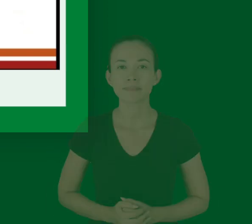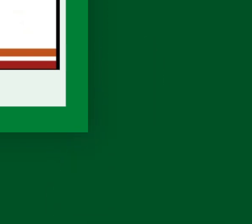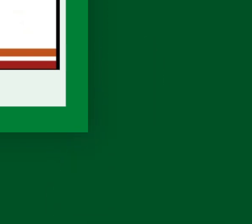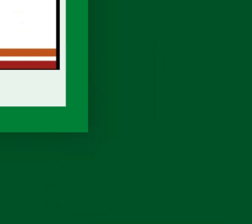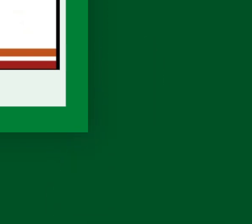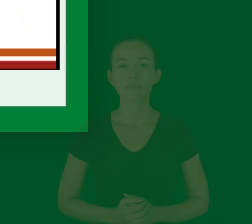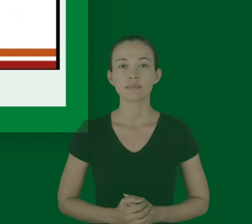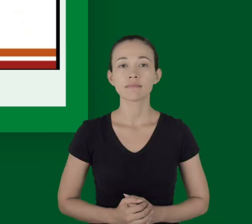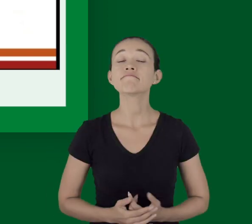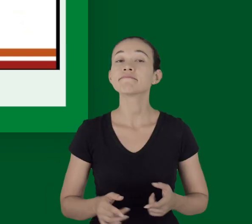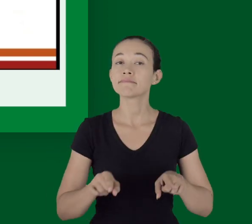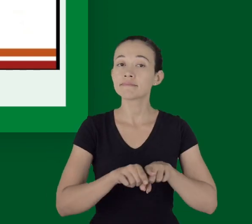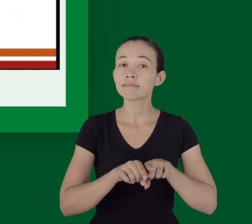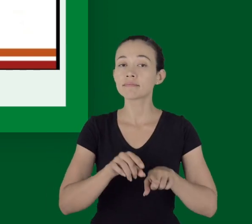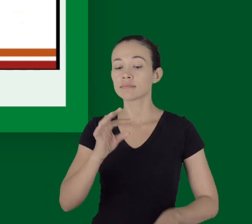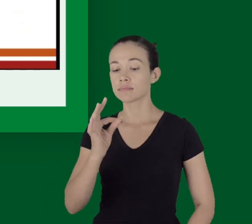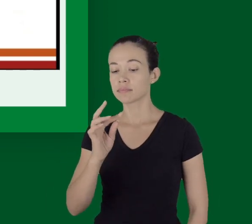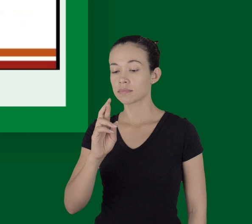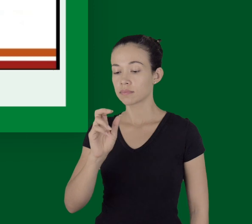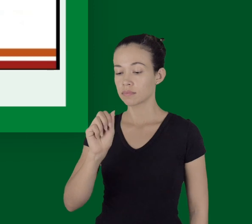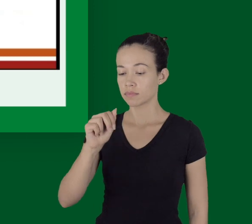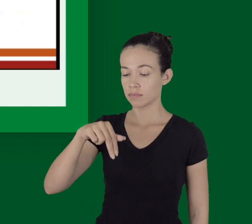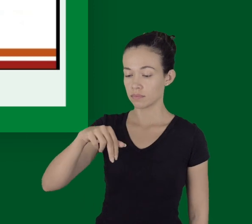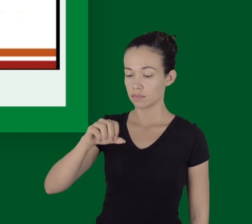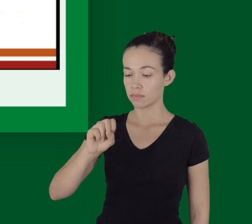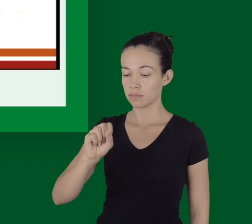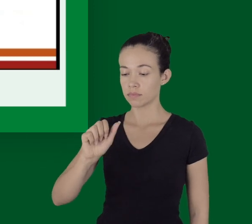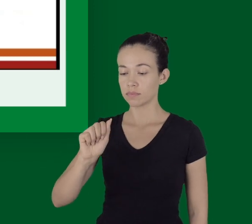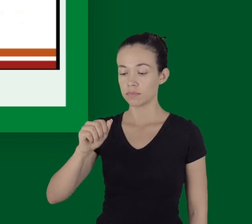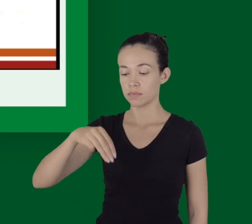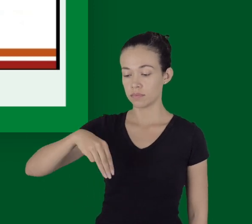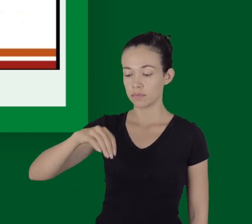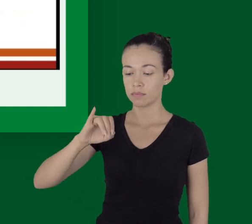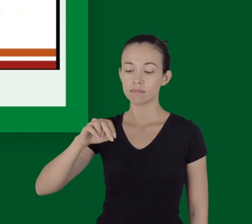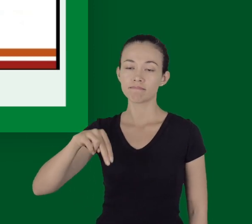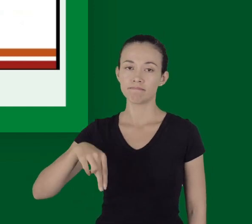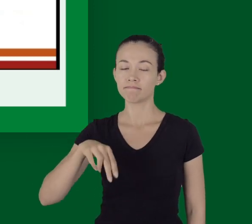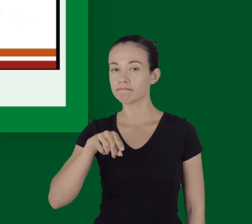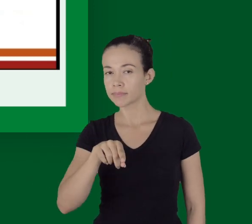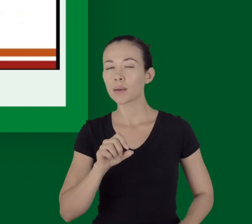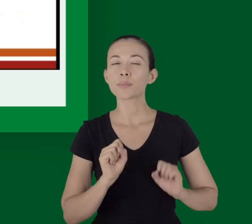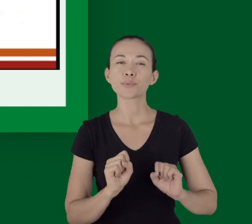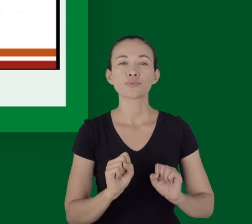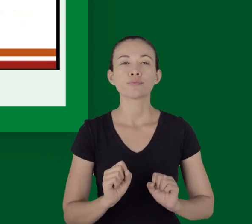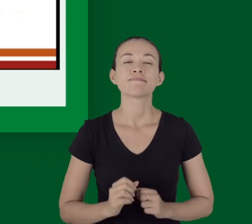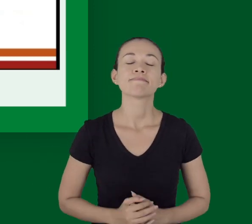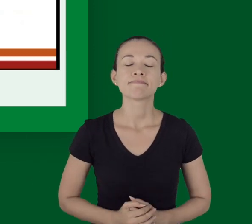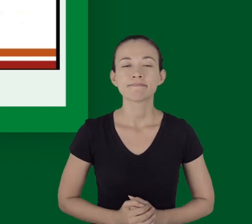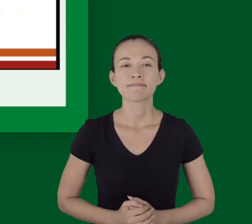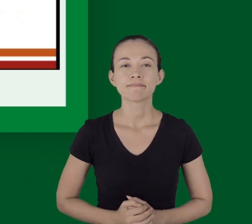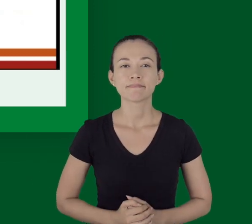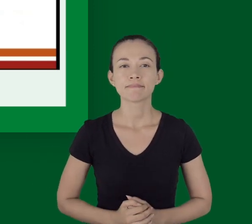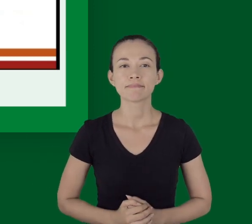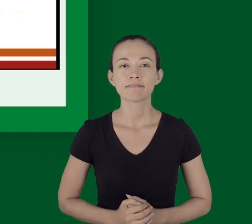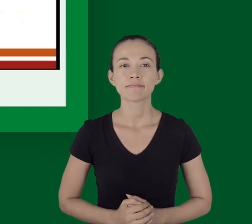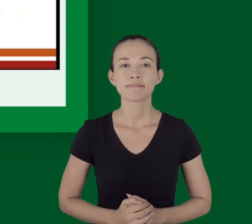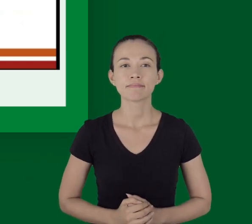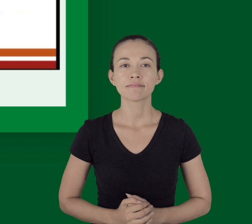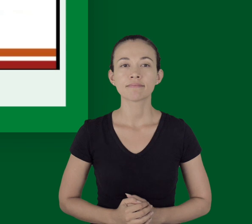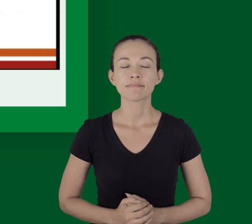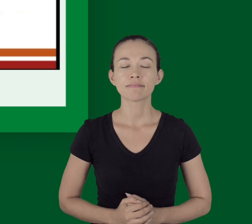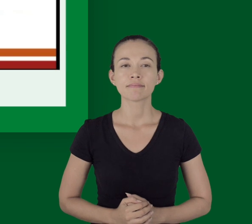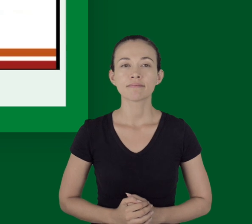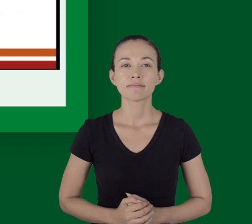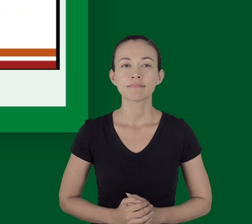da. Discutida aí nessa abordagem inicial. E esse D de neurológico? Vamos, né, dar uma ênfase aí, como é